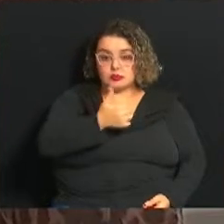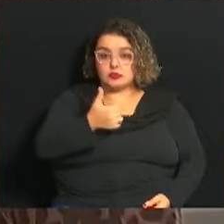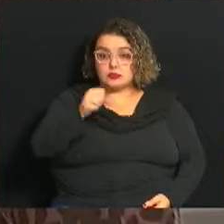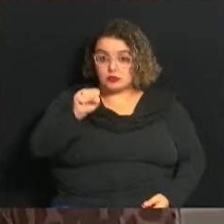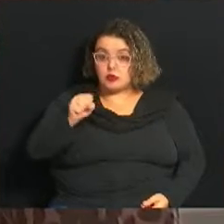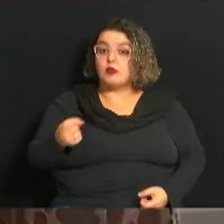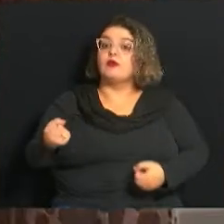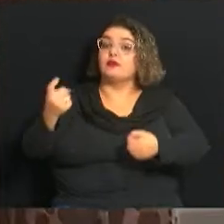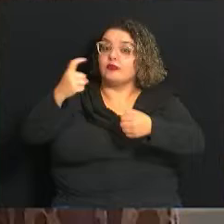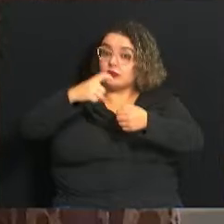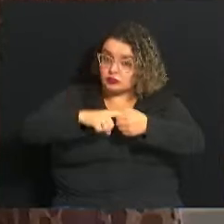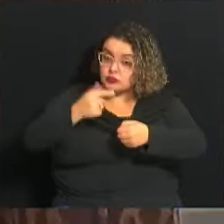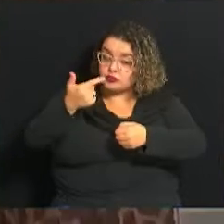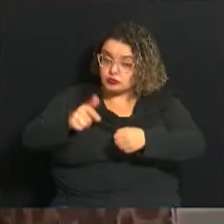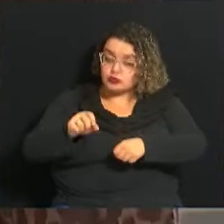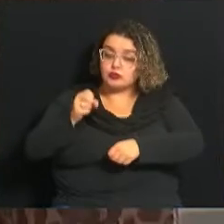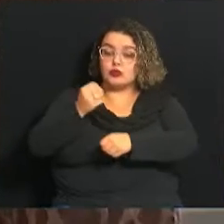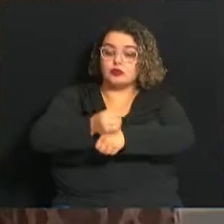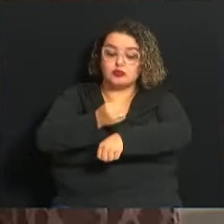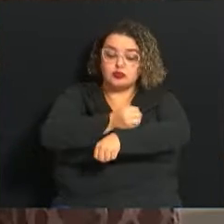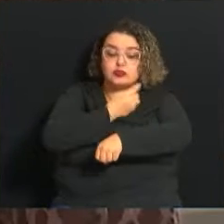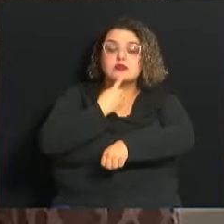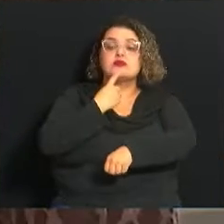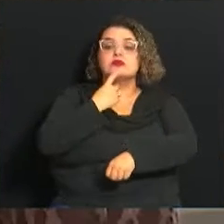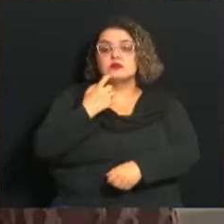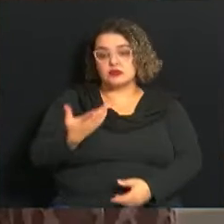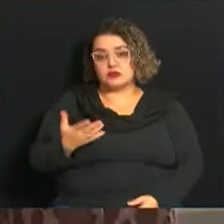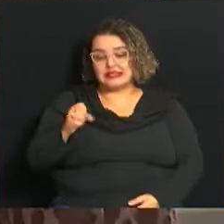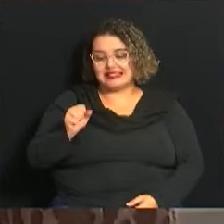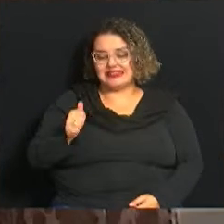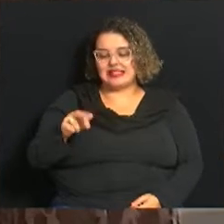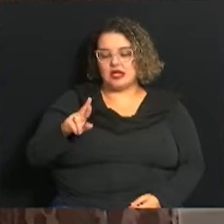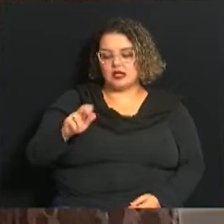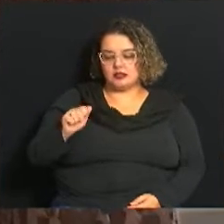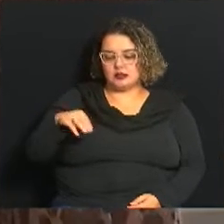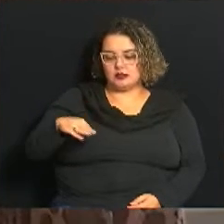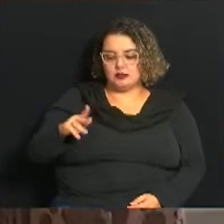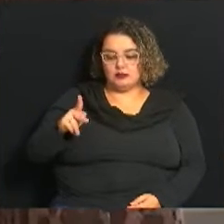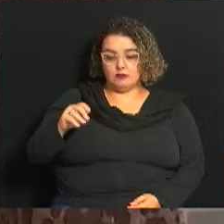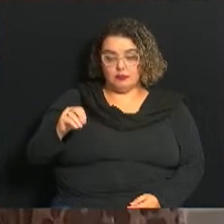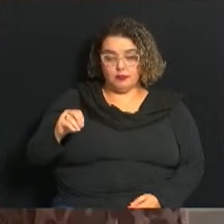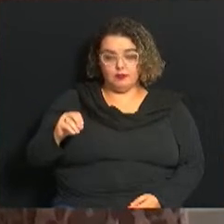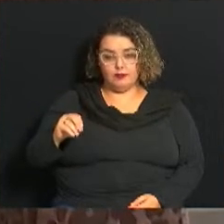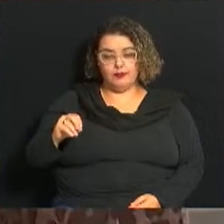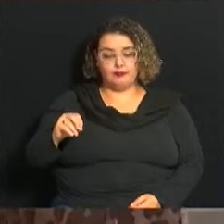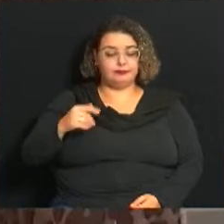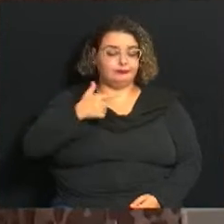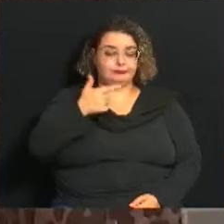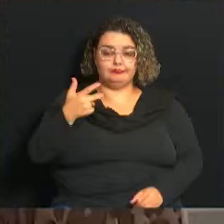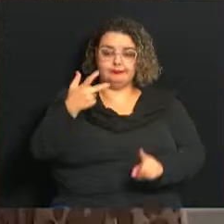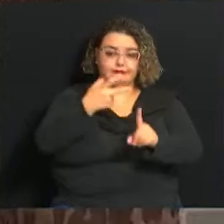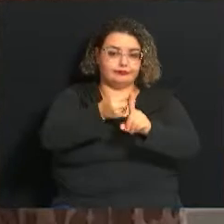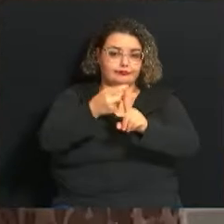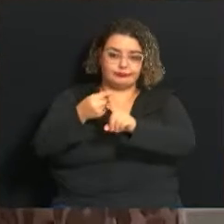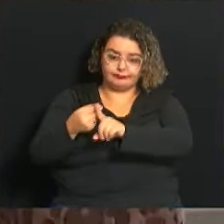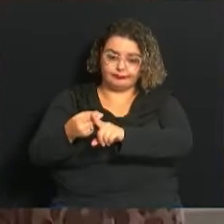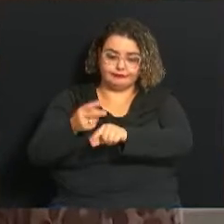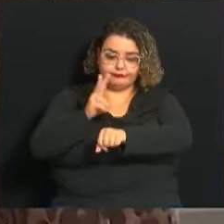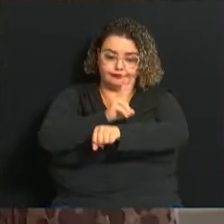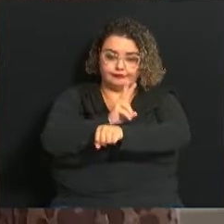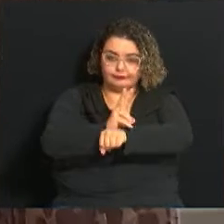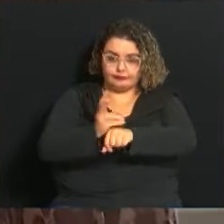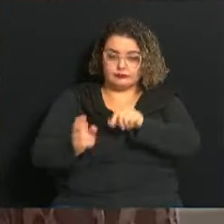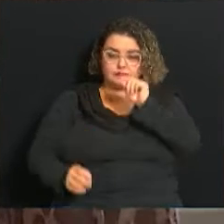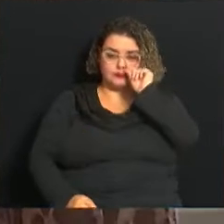reintroduzido no país. Então, assim, por conta da baixa cobertura vacinal de fato. Então, a gente não tem a população devidamente protegida.